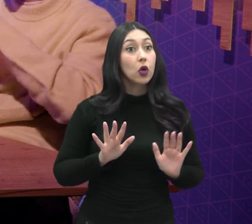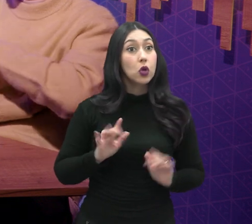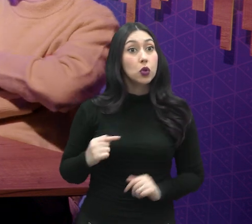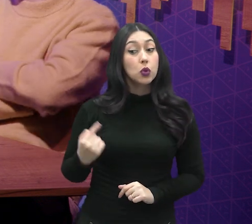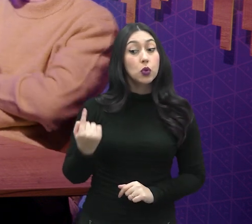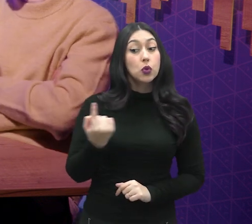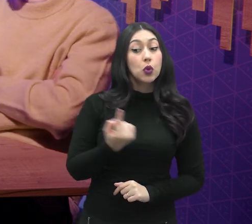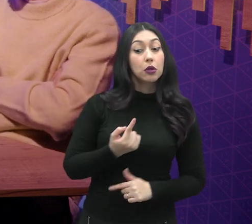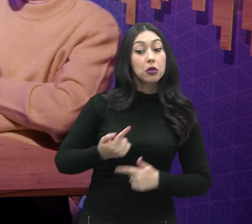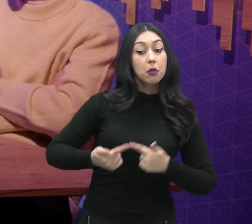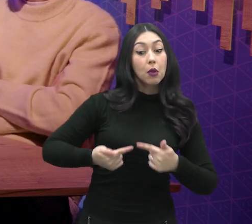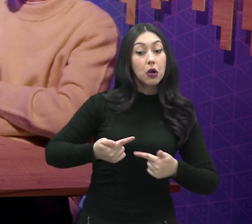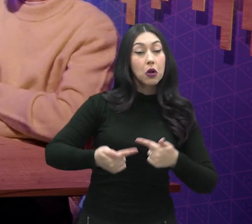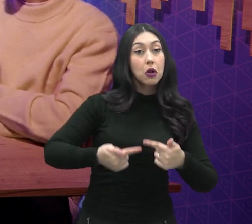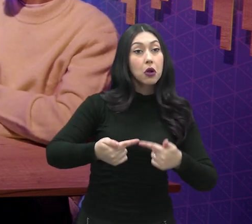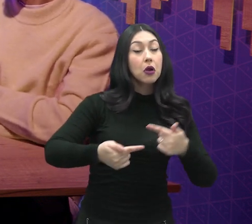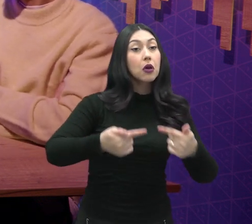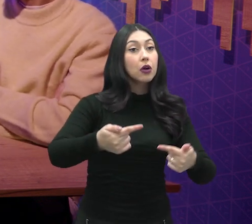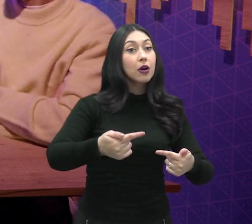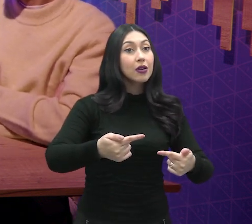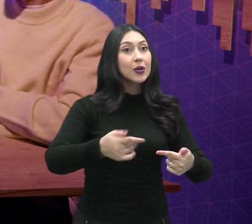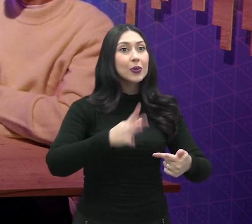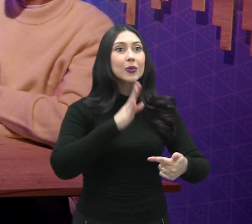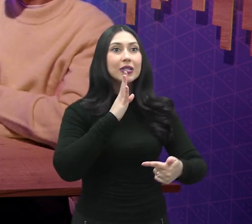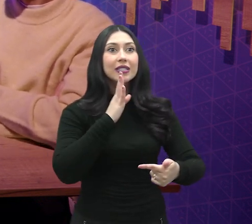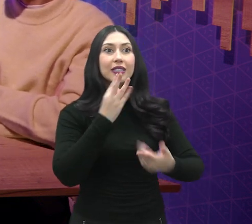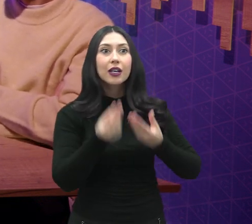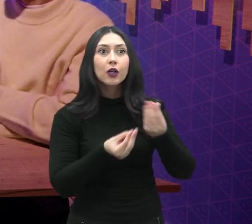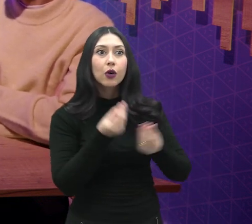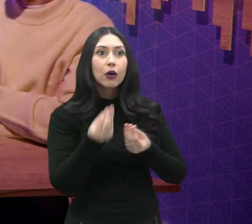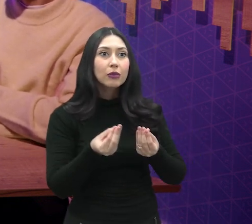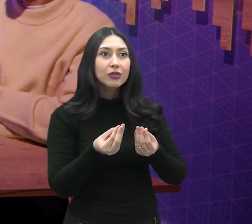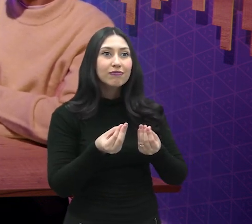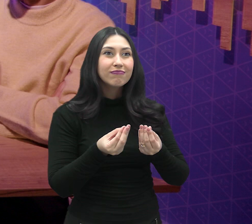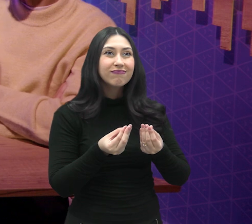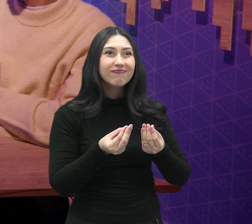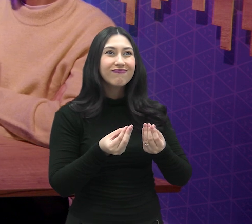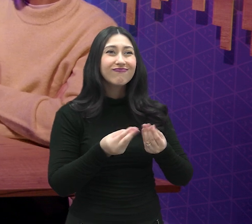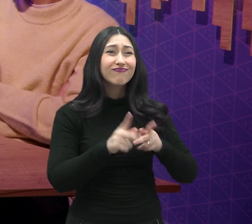nossa era vem sendo muito conhecida por ser a era